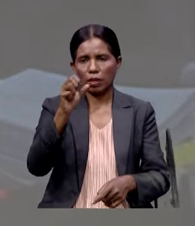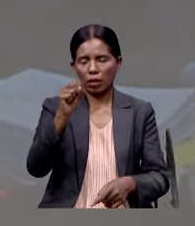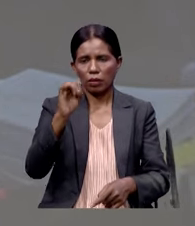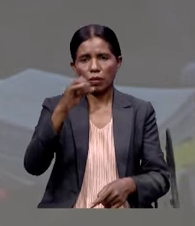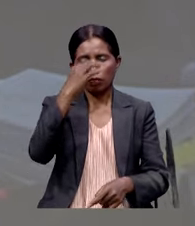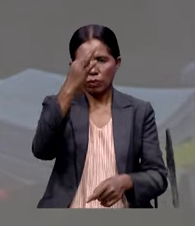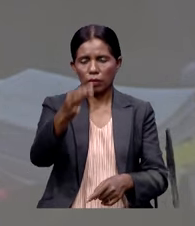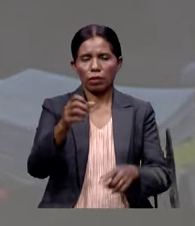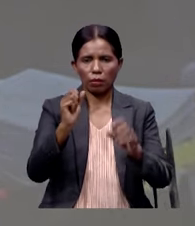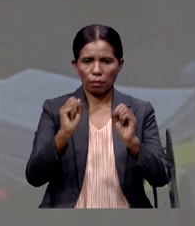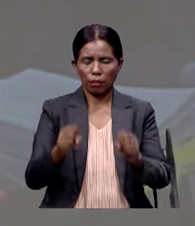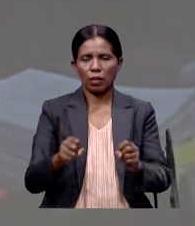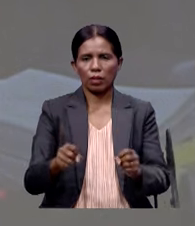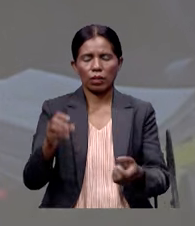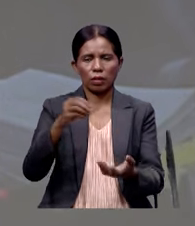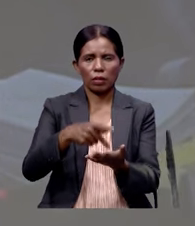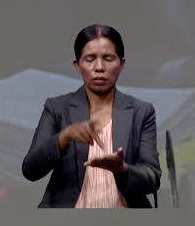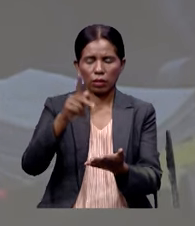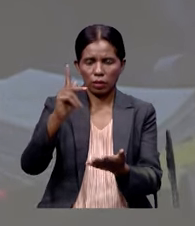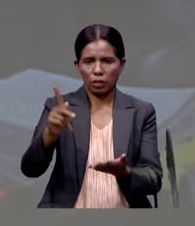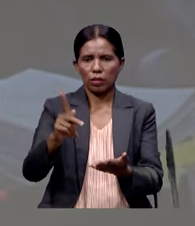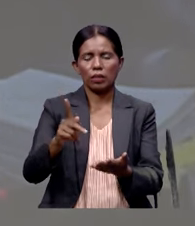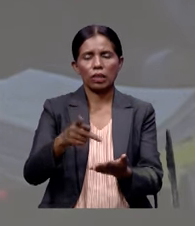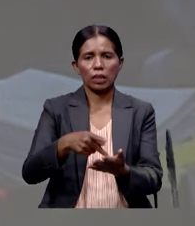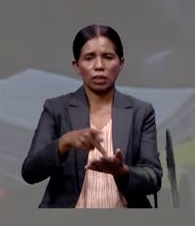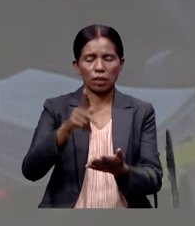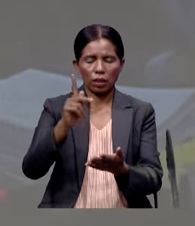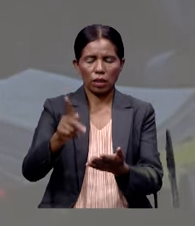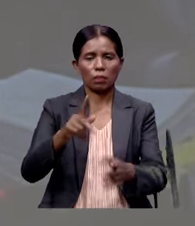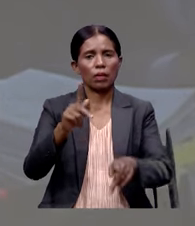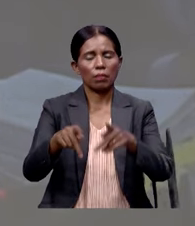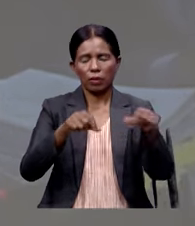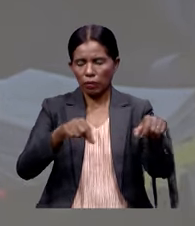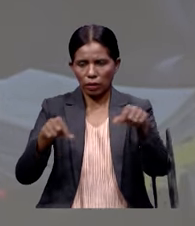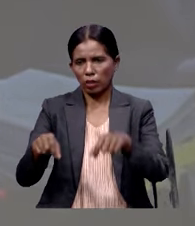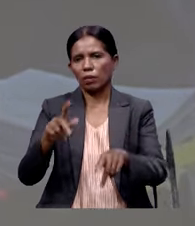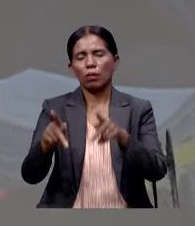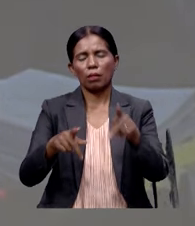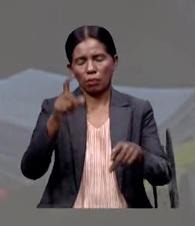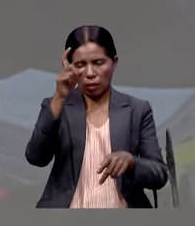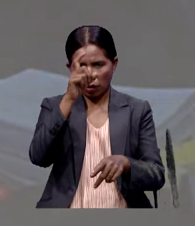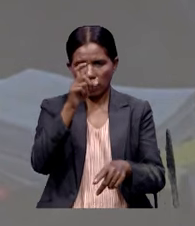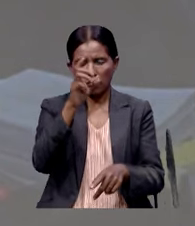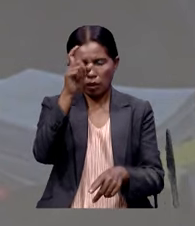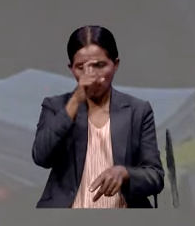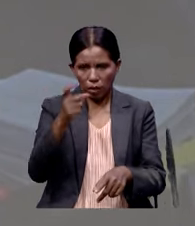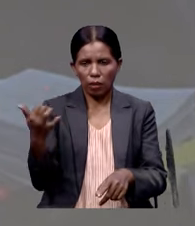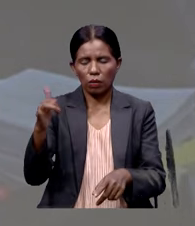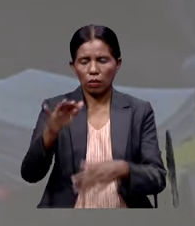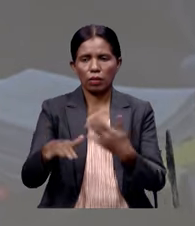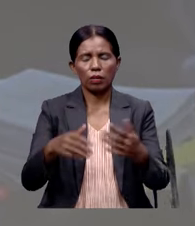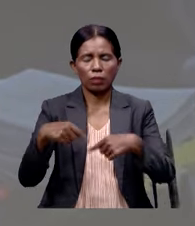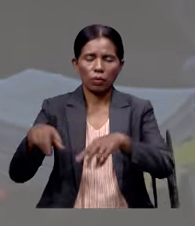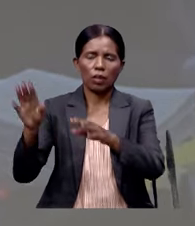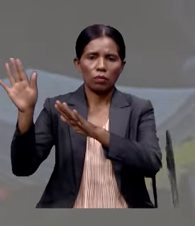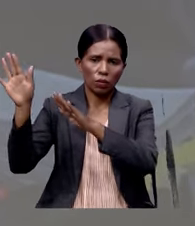futuru ber alarga pagamentu idosus no invarius toba aris remotas no extremamente remotas, atu ne la bera